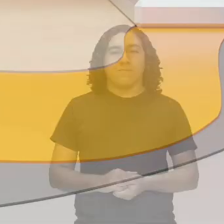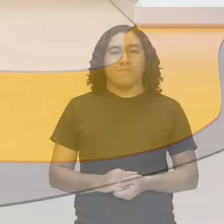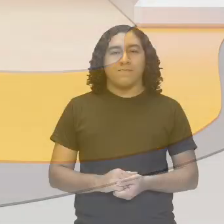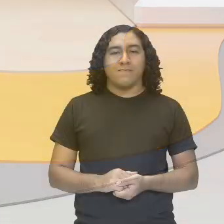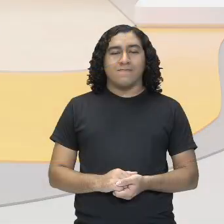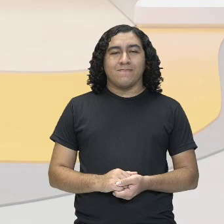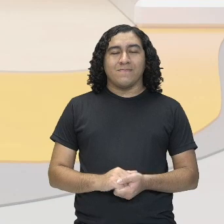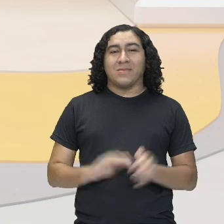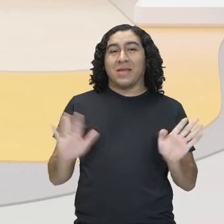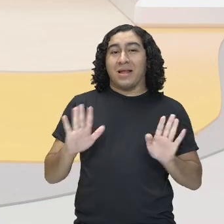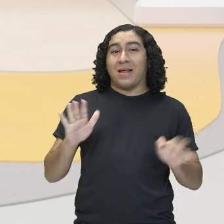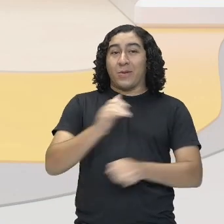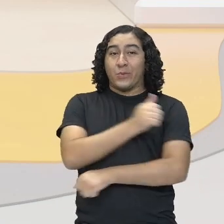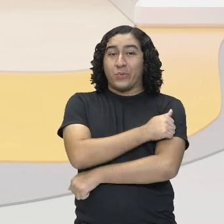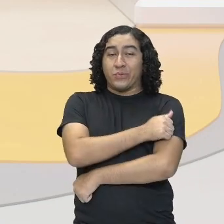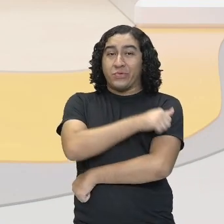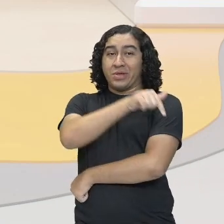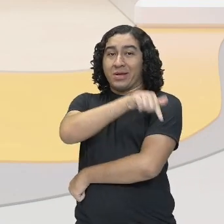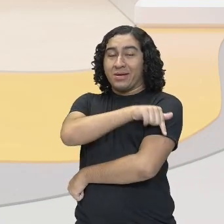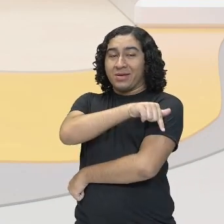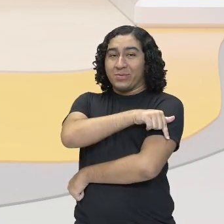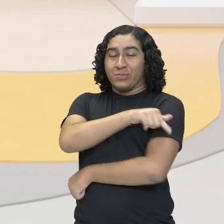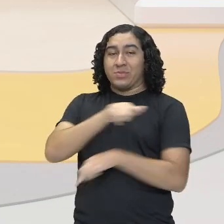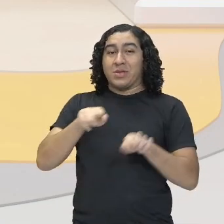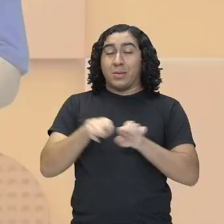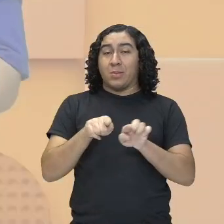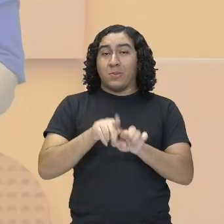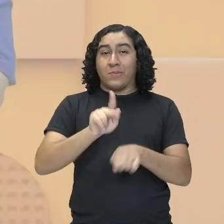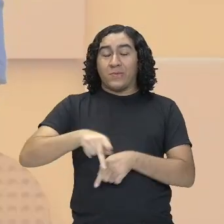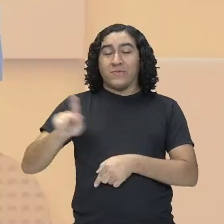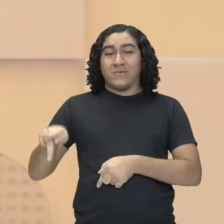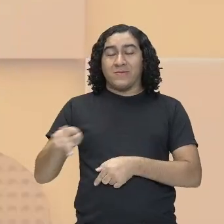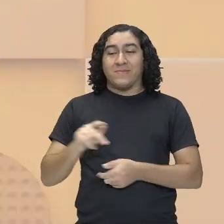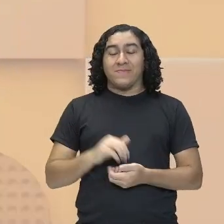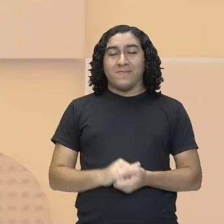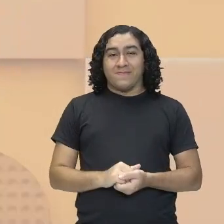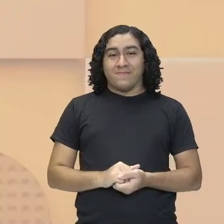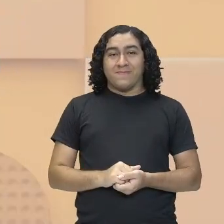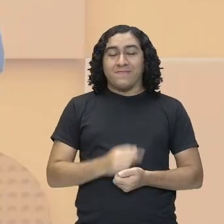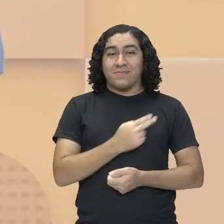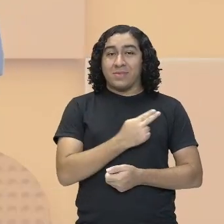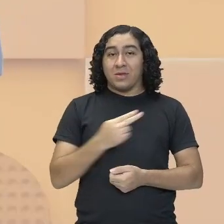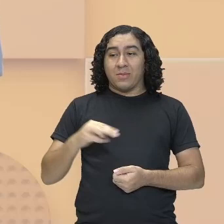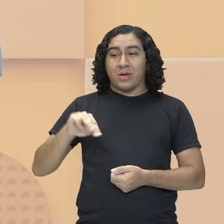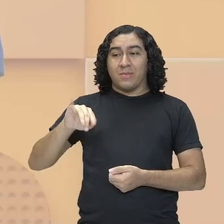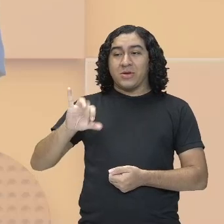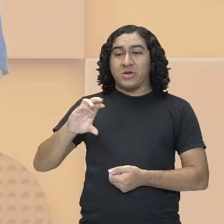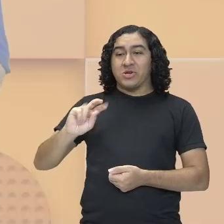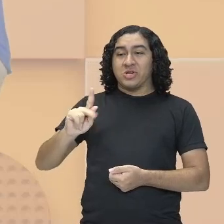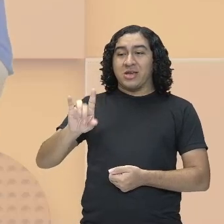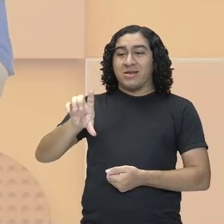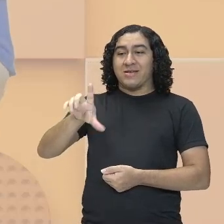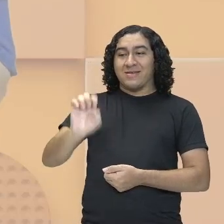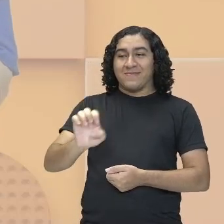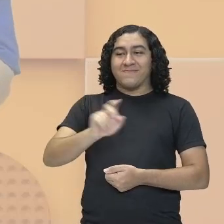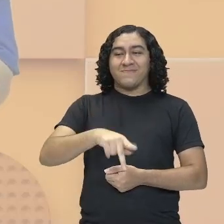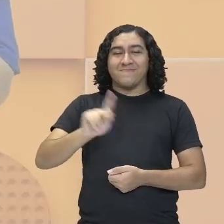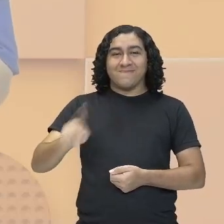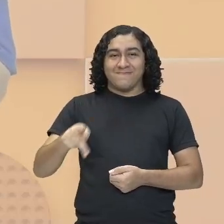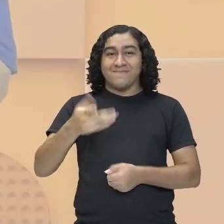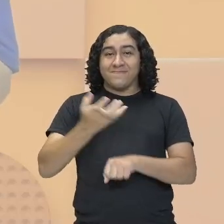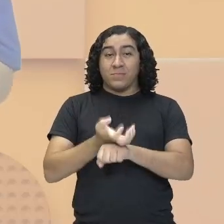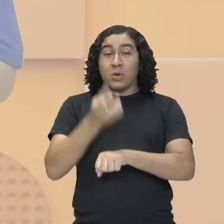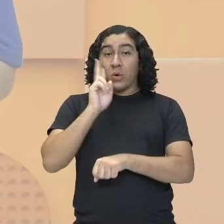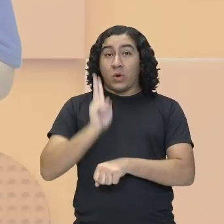Olá, queridos alunos do 7º ano e professores. Eu sou a professora Michele Santos, professora de História, e